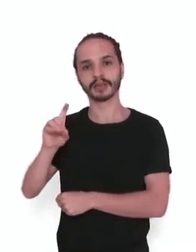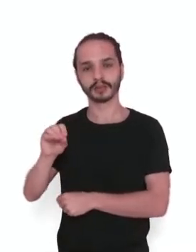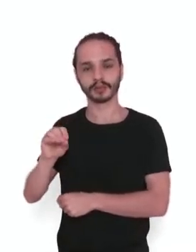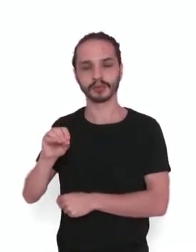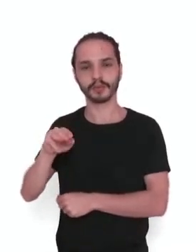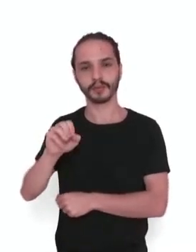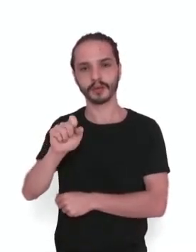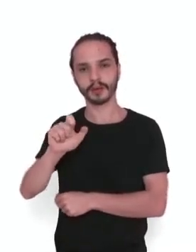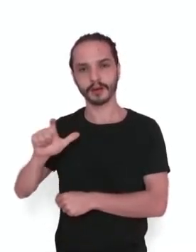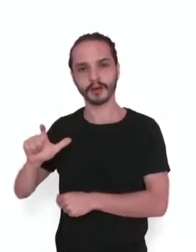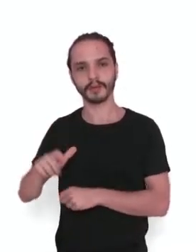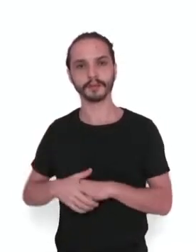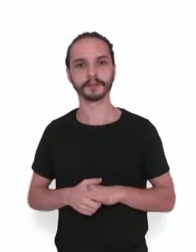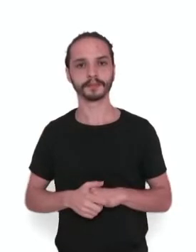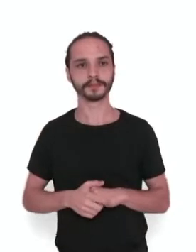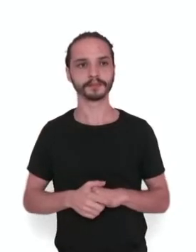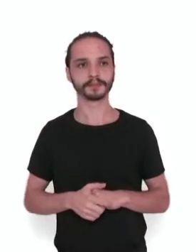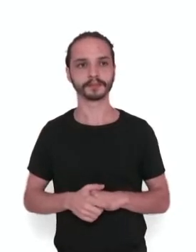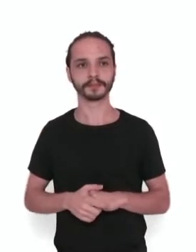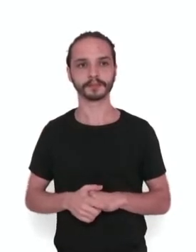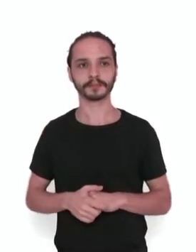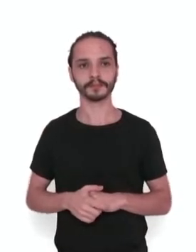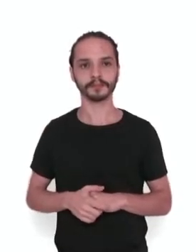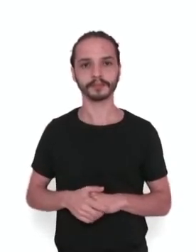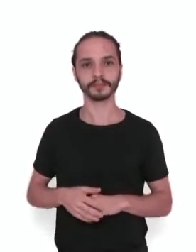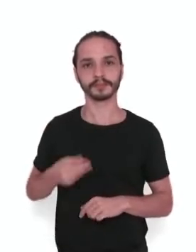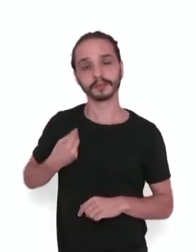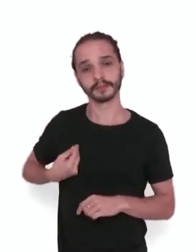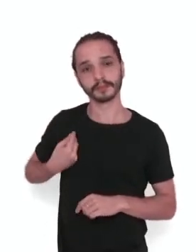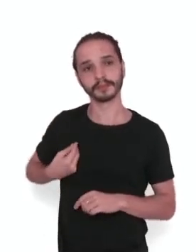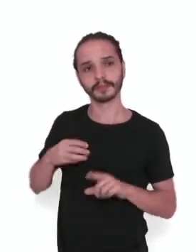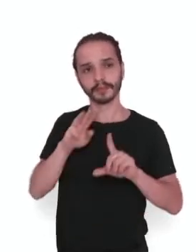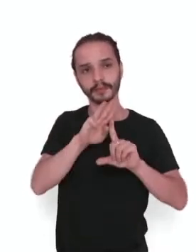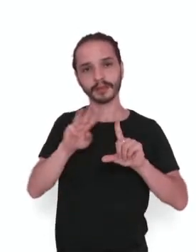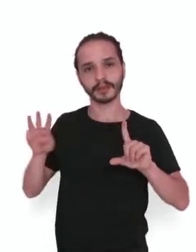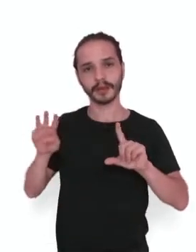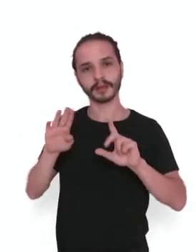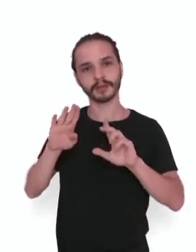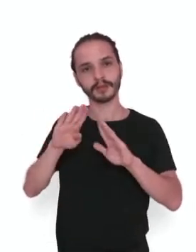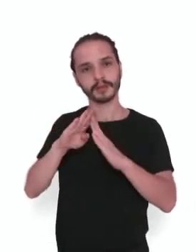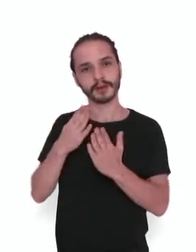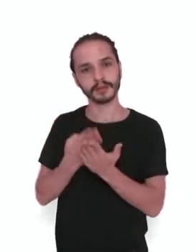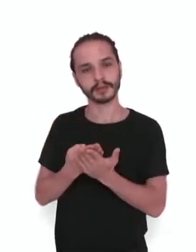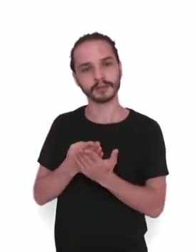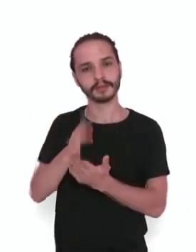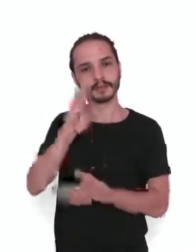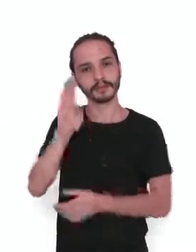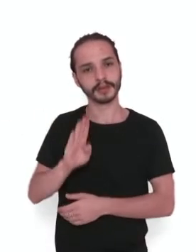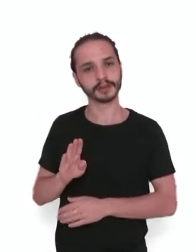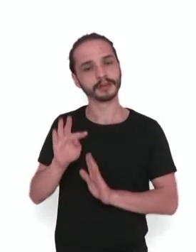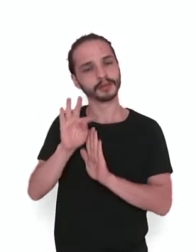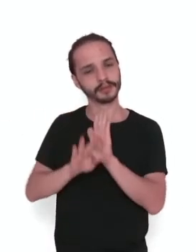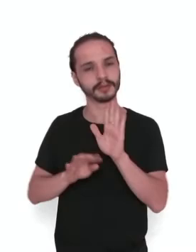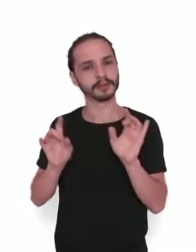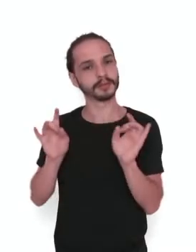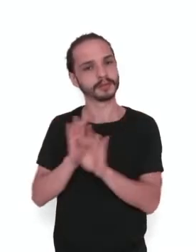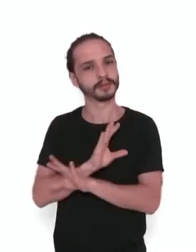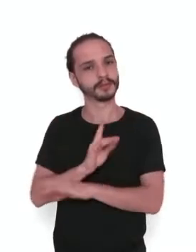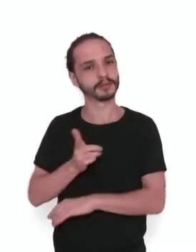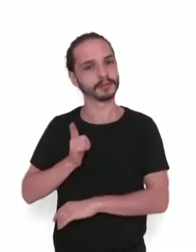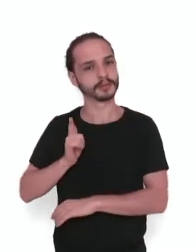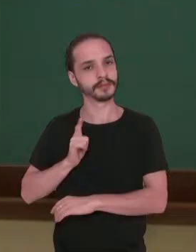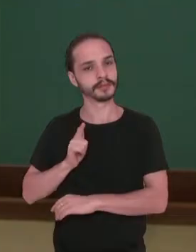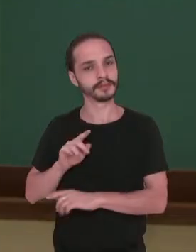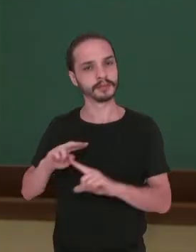Então, está disponível no Brasil Escola da UOL.com o texto que acabamos de ler.